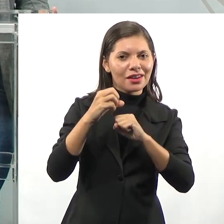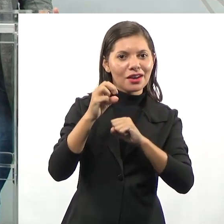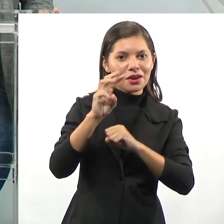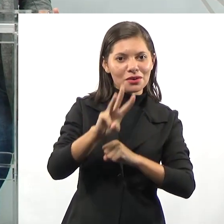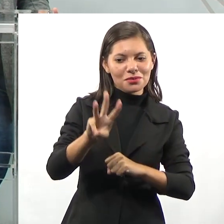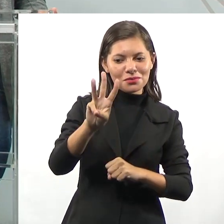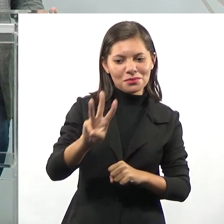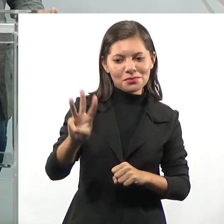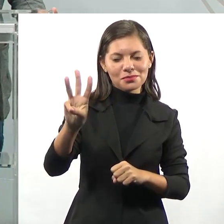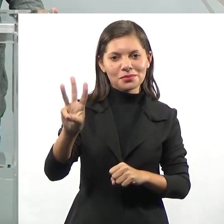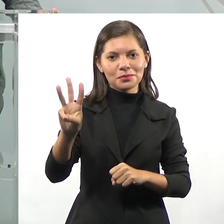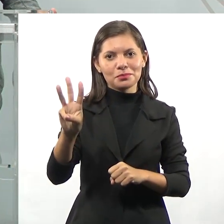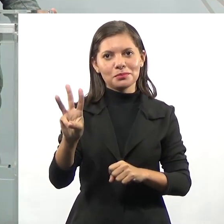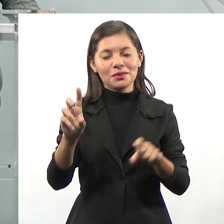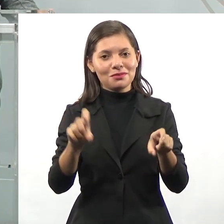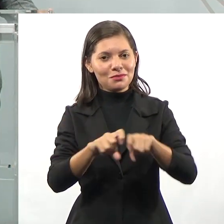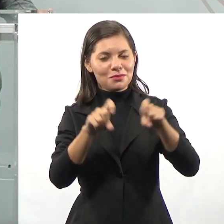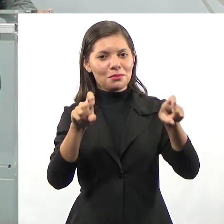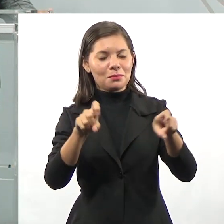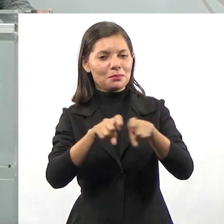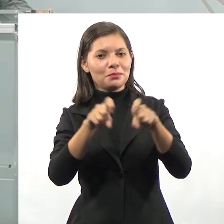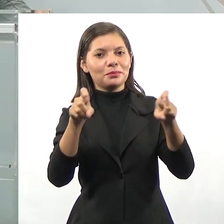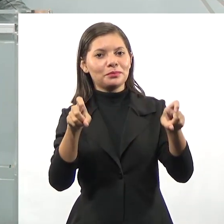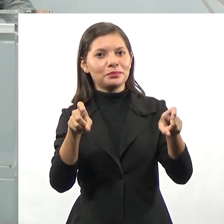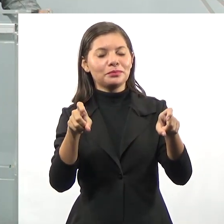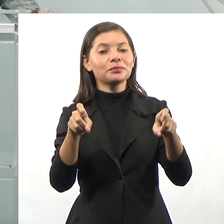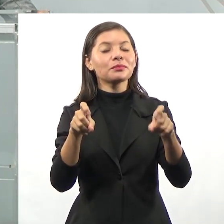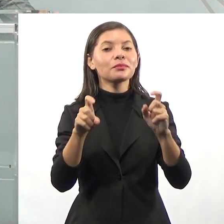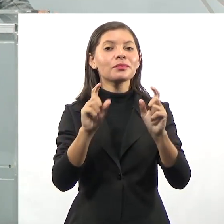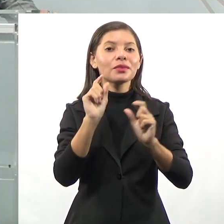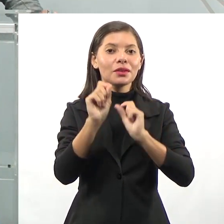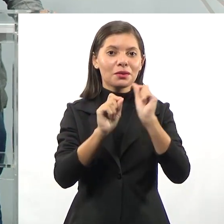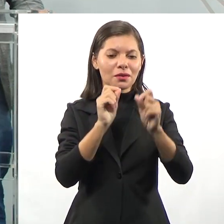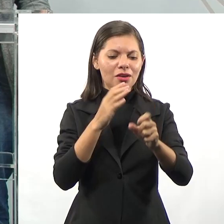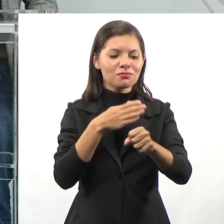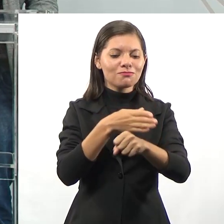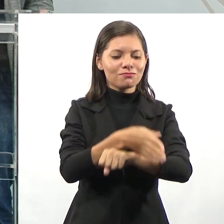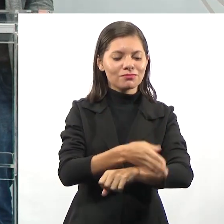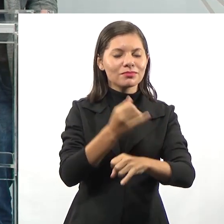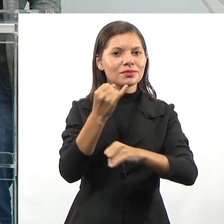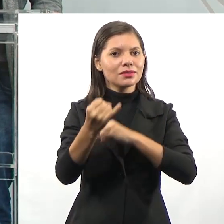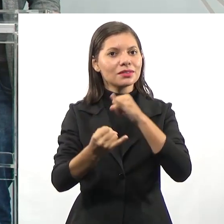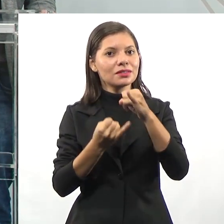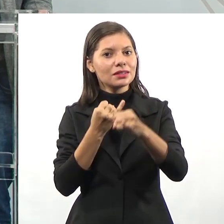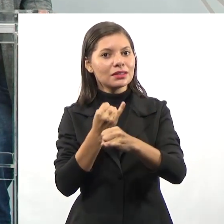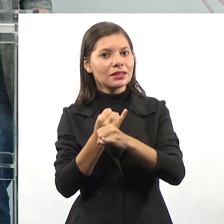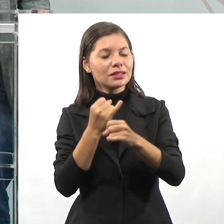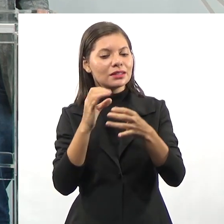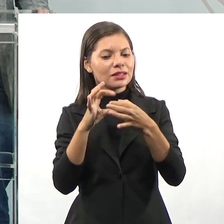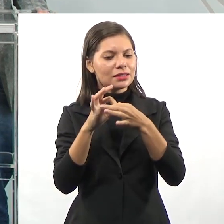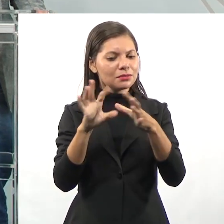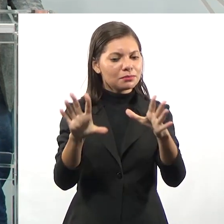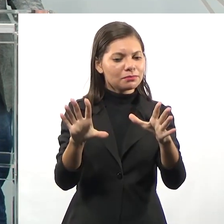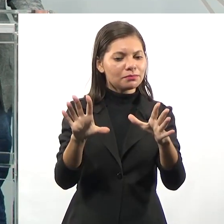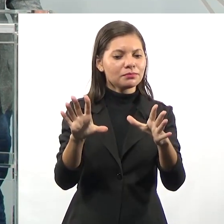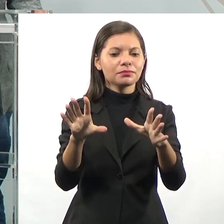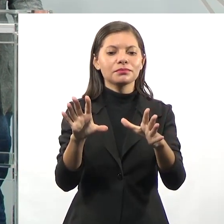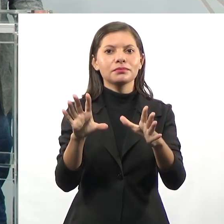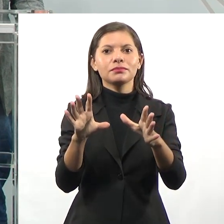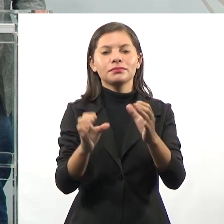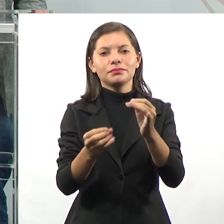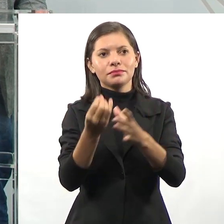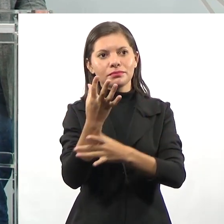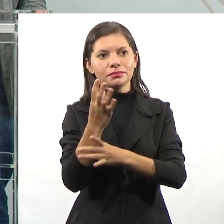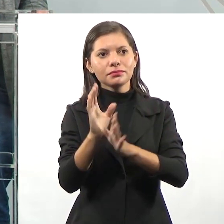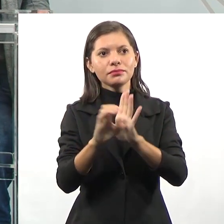mídia informática, e uma potencialidade dessa mídia informática que é o acesso à internet, a disponibilidade e a produção